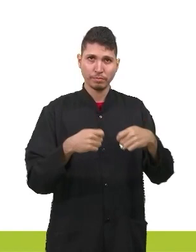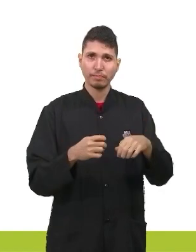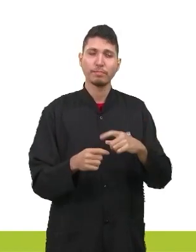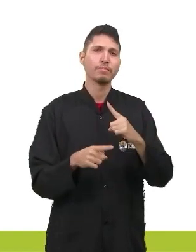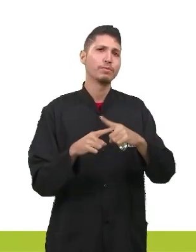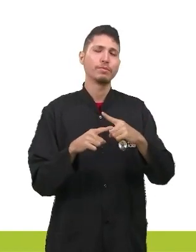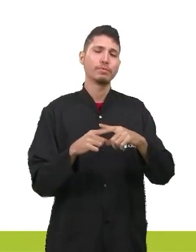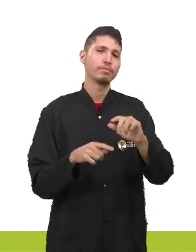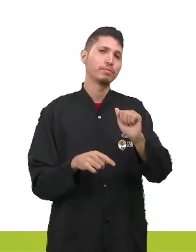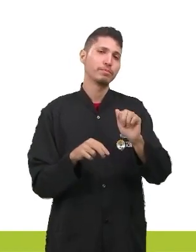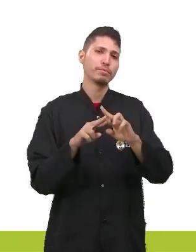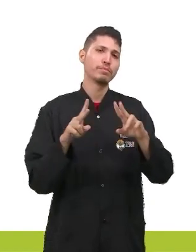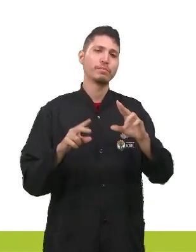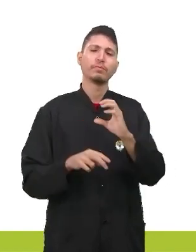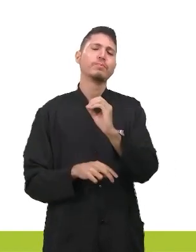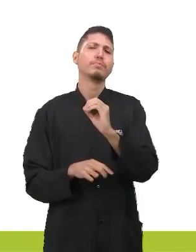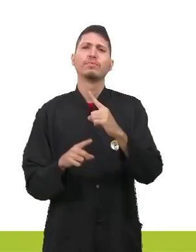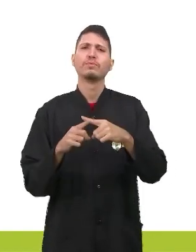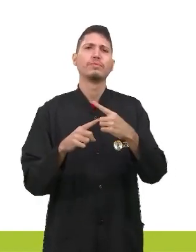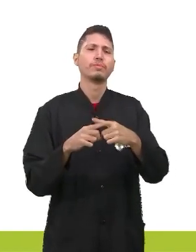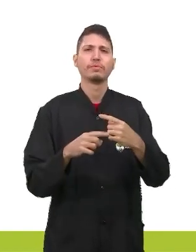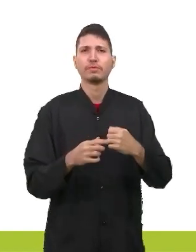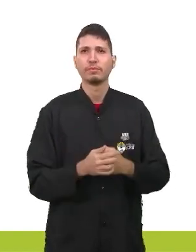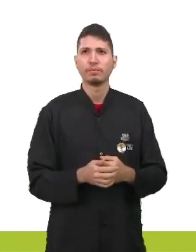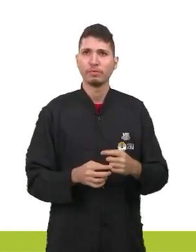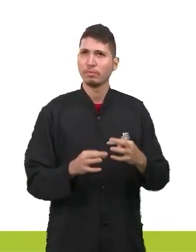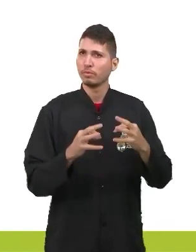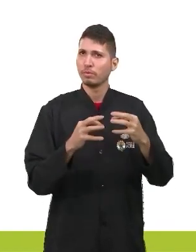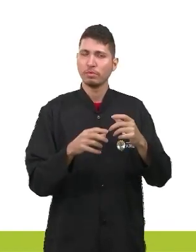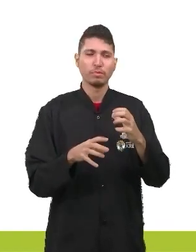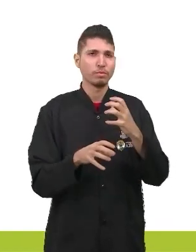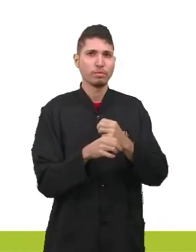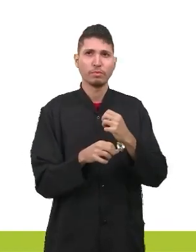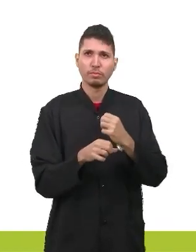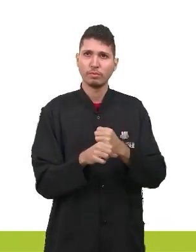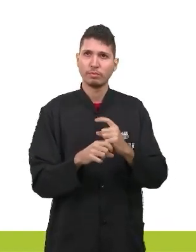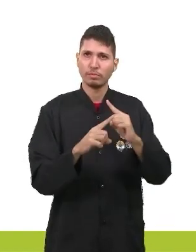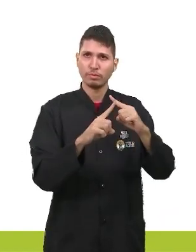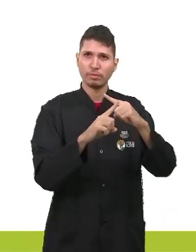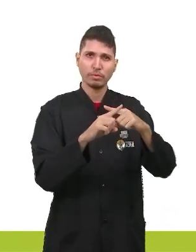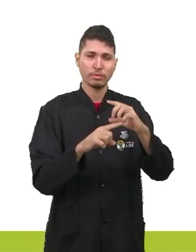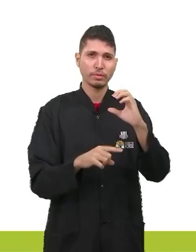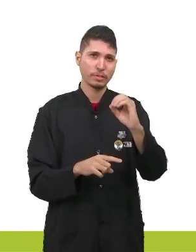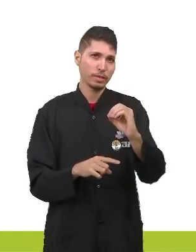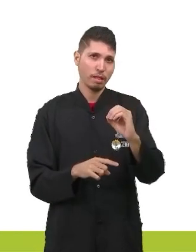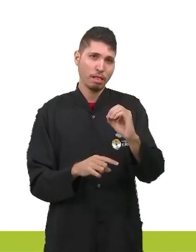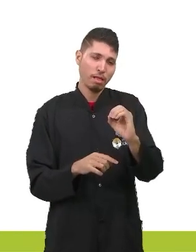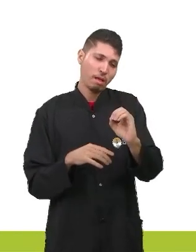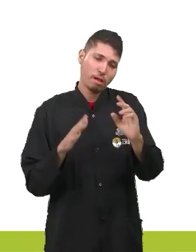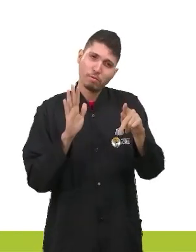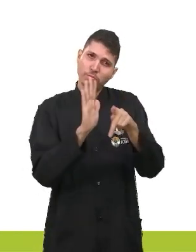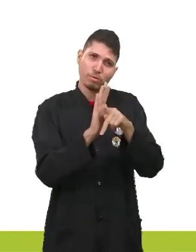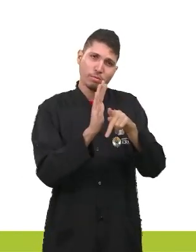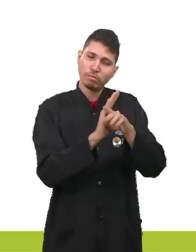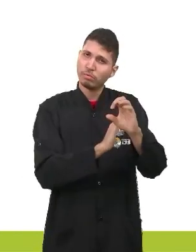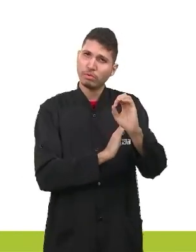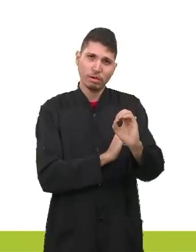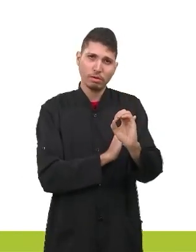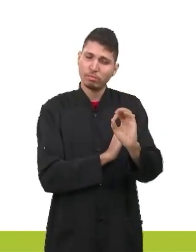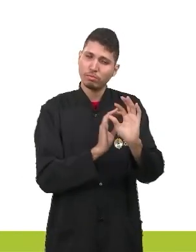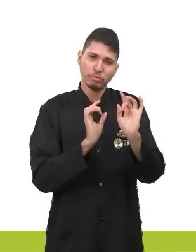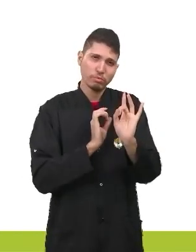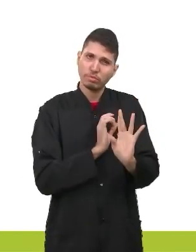a tem que ser diferente de zero? Todo valor multiplicado por zero, ele se anula, né, gente? Ok? É o próprio zero. Então, se eu eliminar